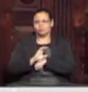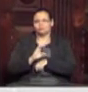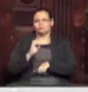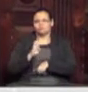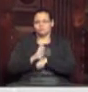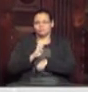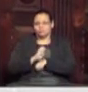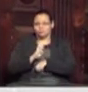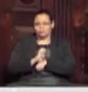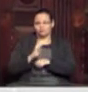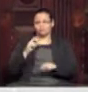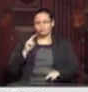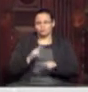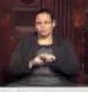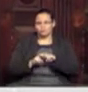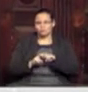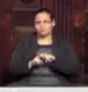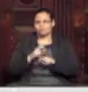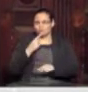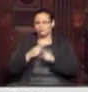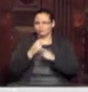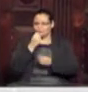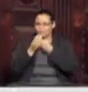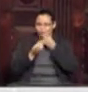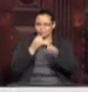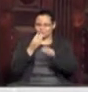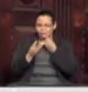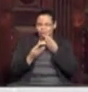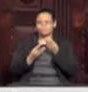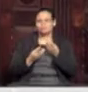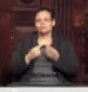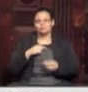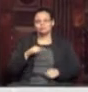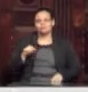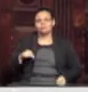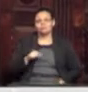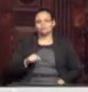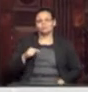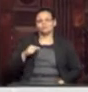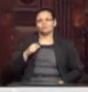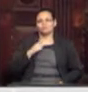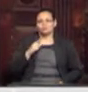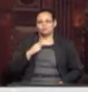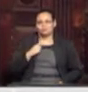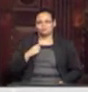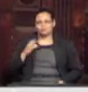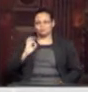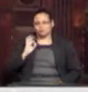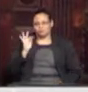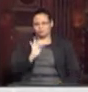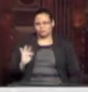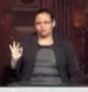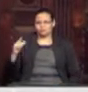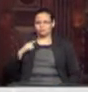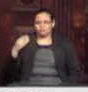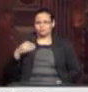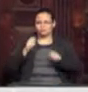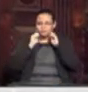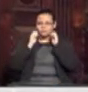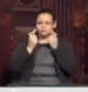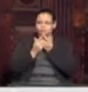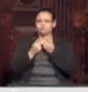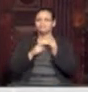de um 6º. Hoje é o dia onde a Polícia Federal esteve nessa casa, fazendo busca e